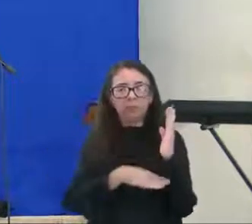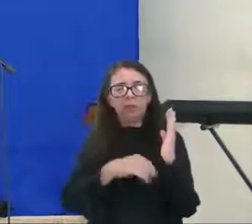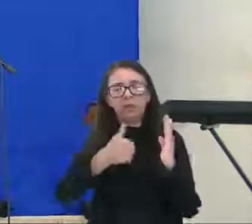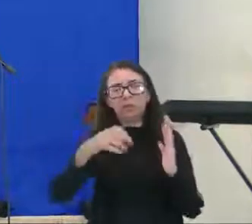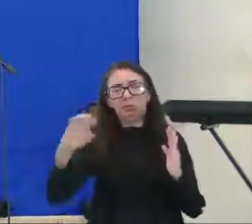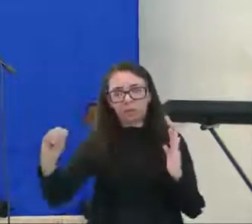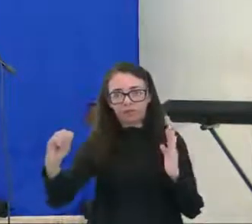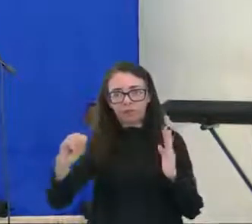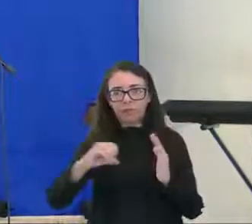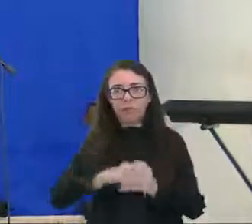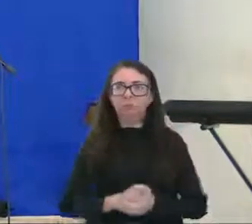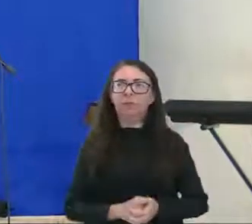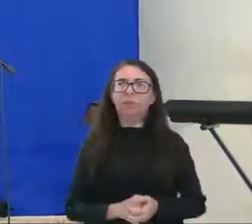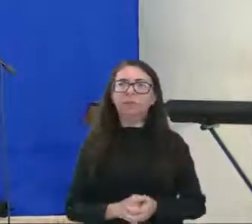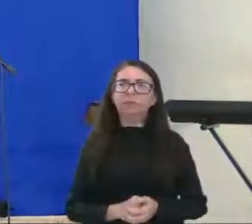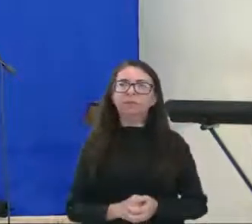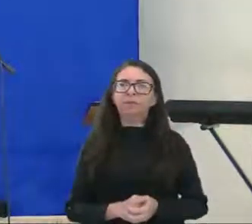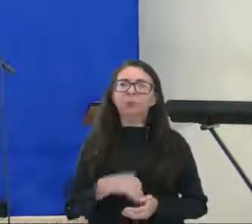que permanece em mim,